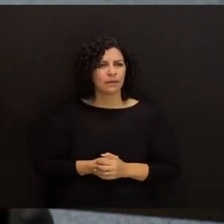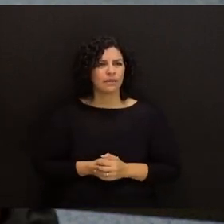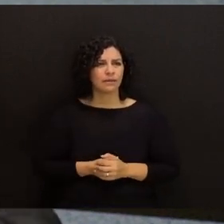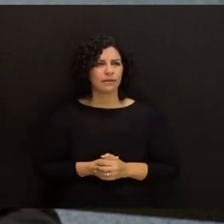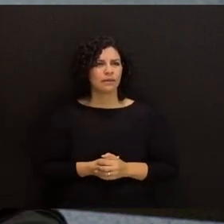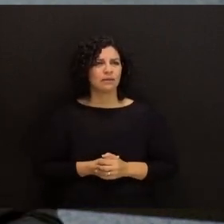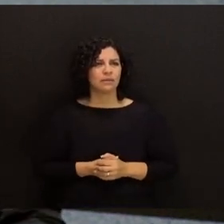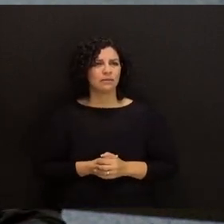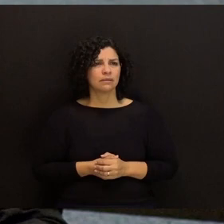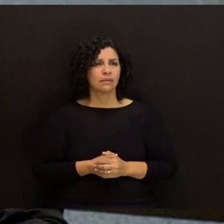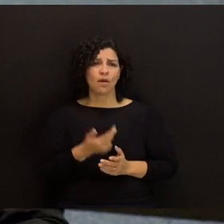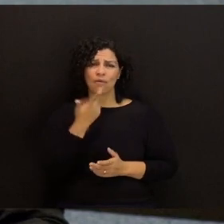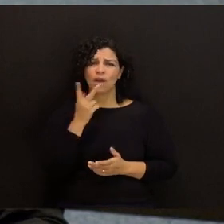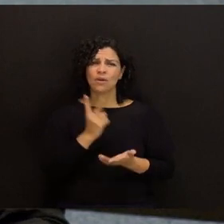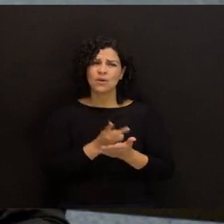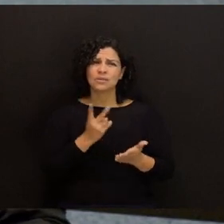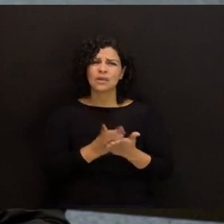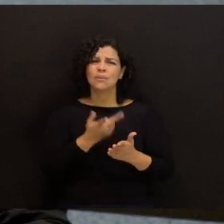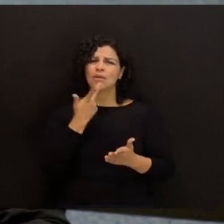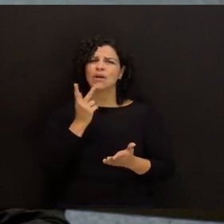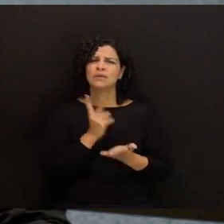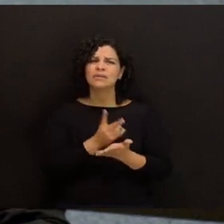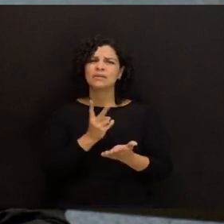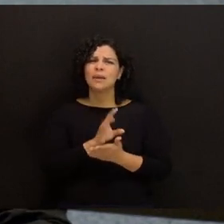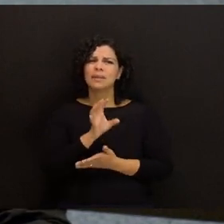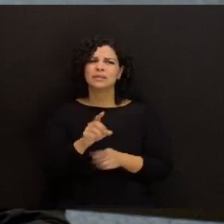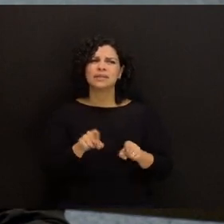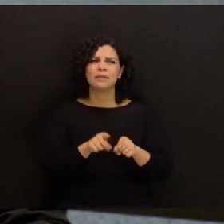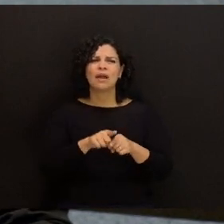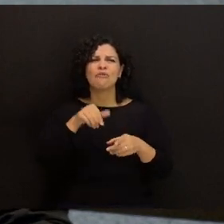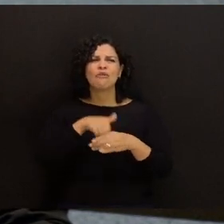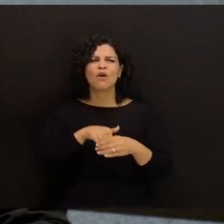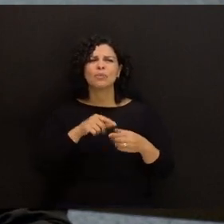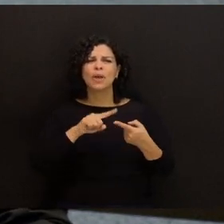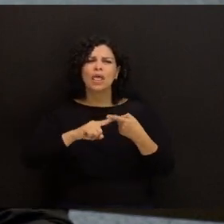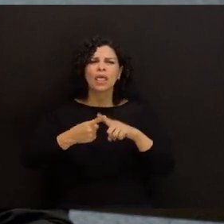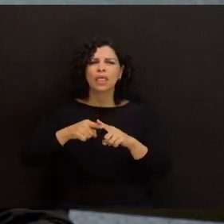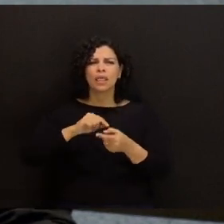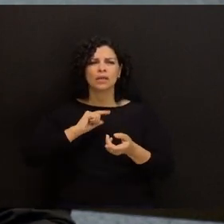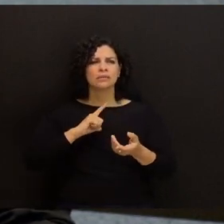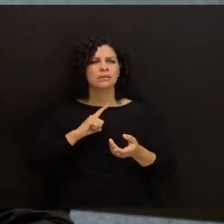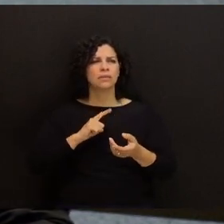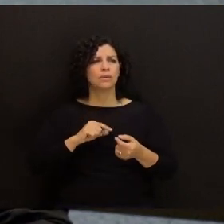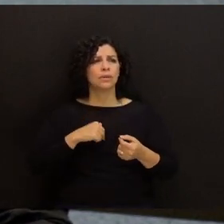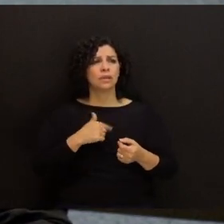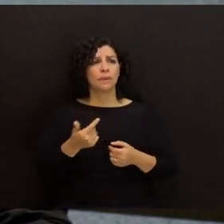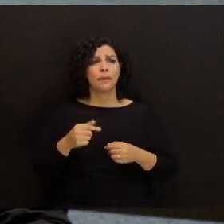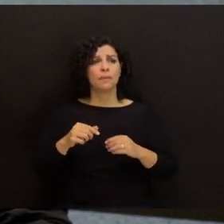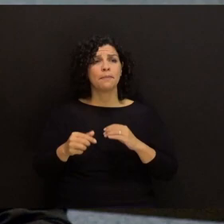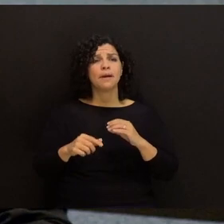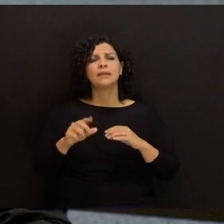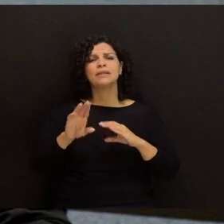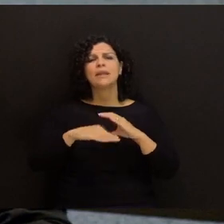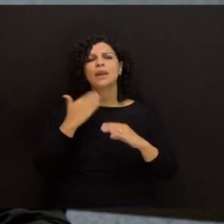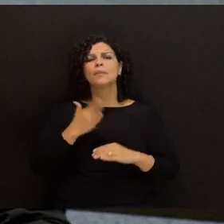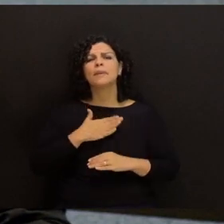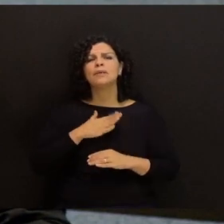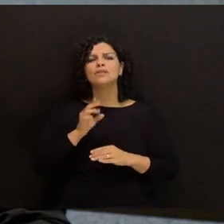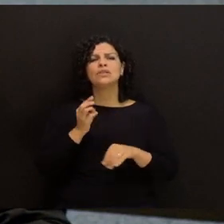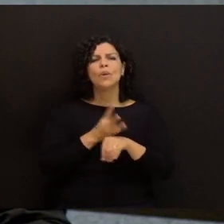e eu bato sempre senhor sabe porque que eu bato senhor essa técnica vou voltar por mensagem porque no dia meu foi mandado enganada para mim